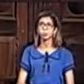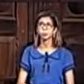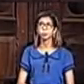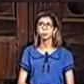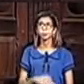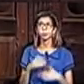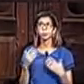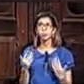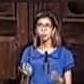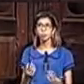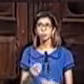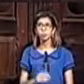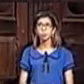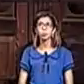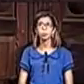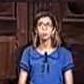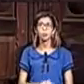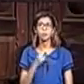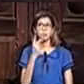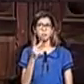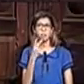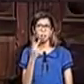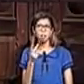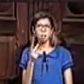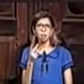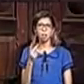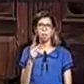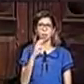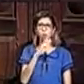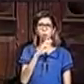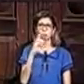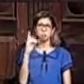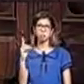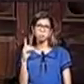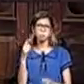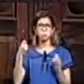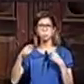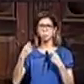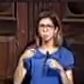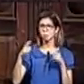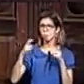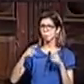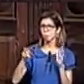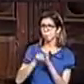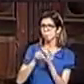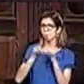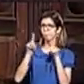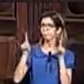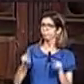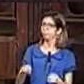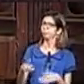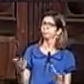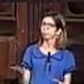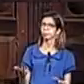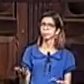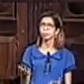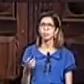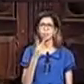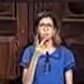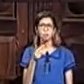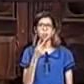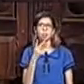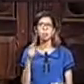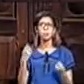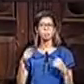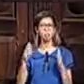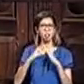Então, dizer para mim que a coordenadoria precisa de um lugar para funcionar, eu concordo. Mas dizer que tem que ser